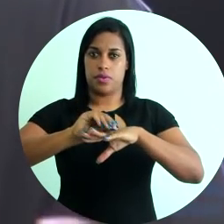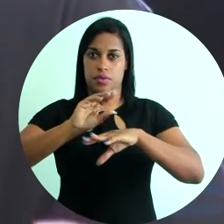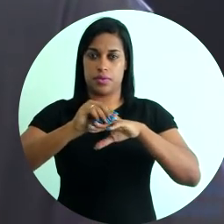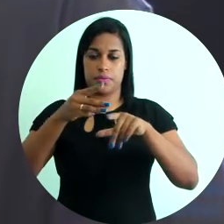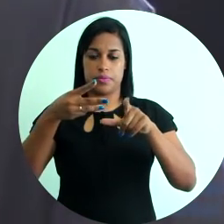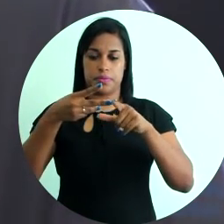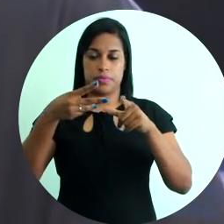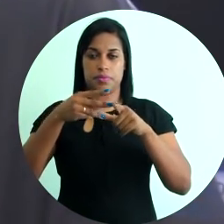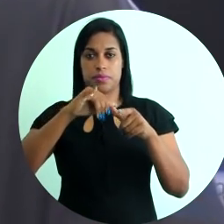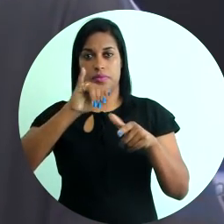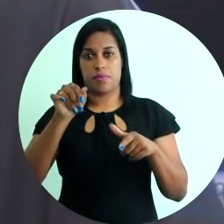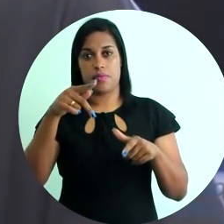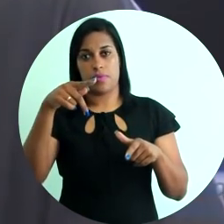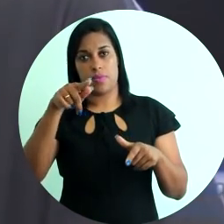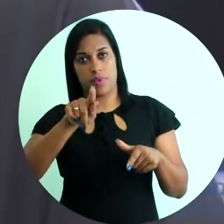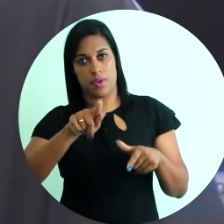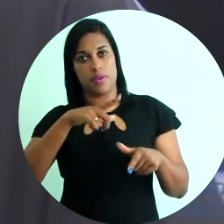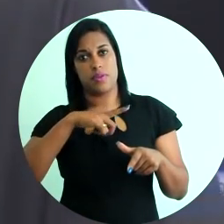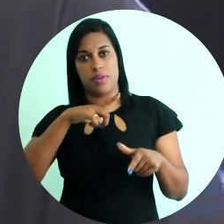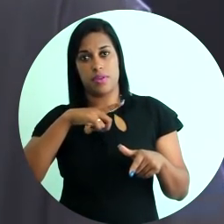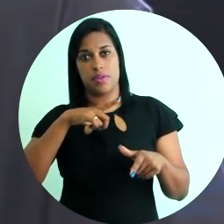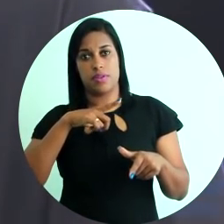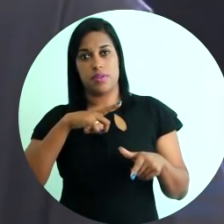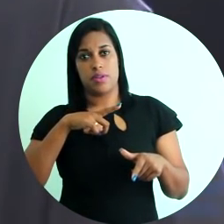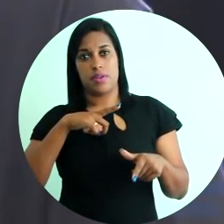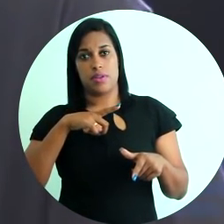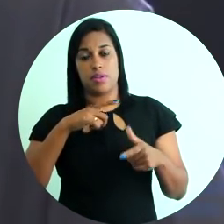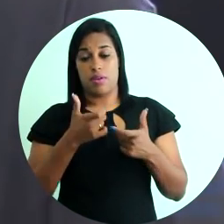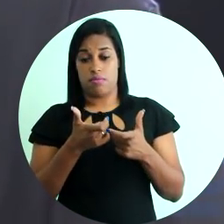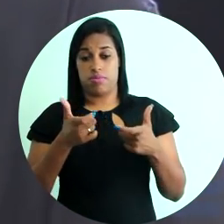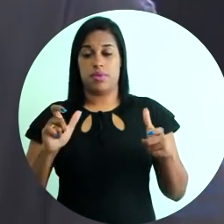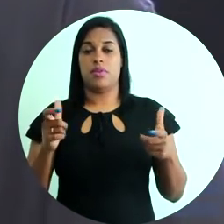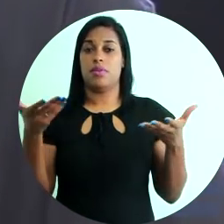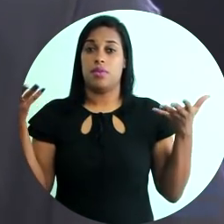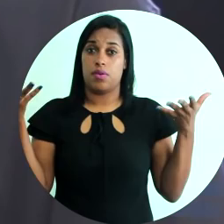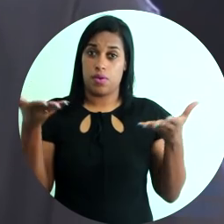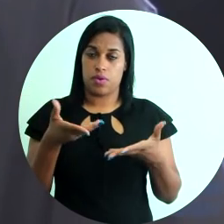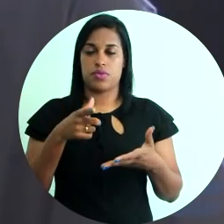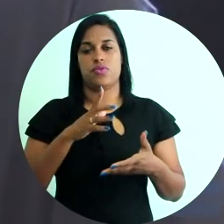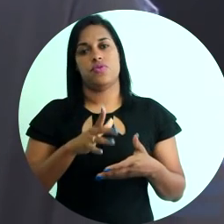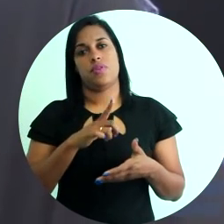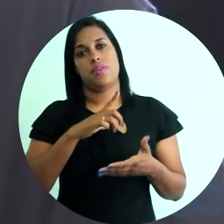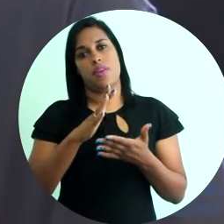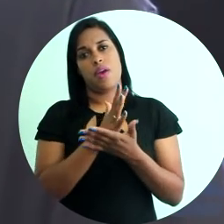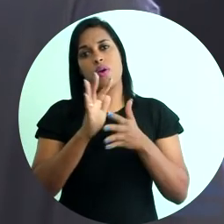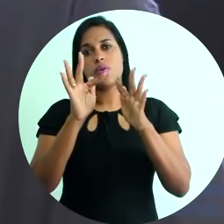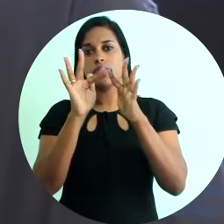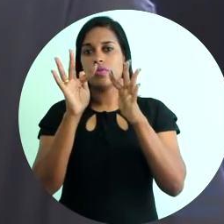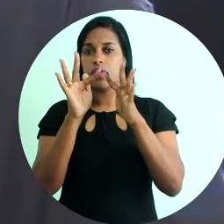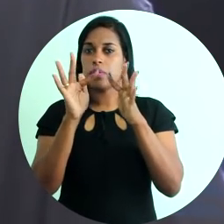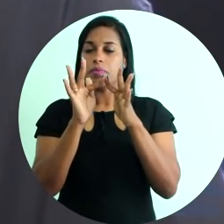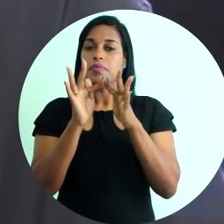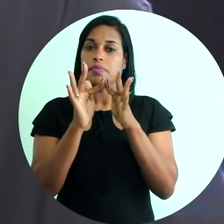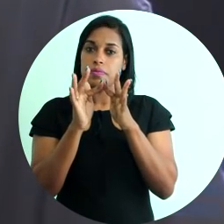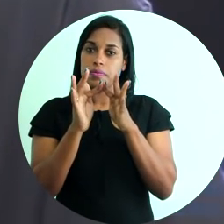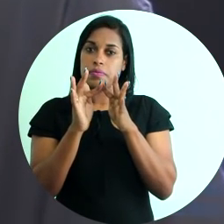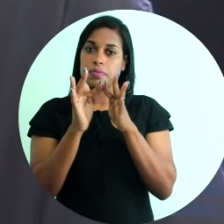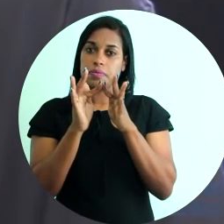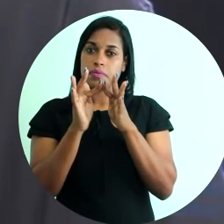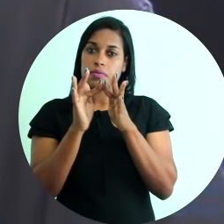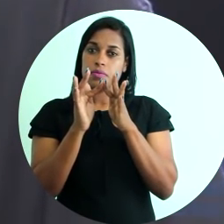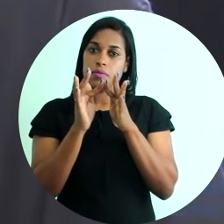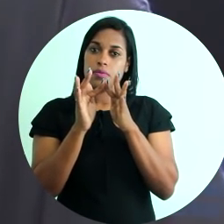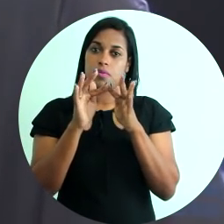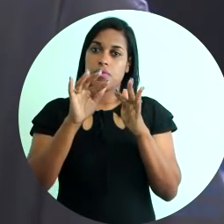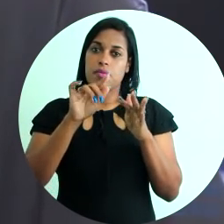Arquivos JPG, eles têm um algoritmo, pelo menos na sua grande maioria, hoje já tem alguns formatos mais recentes